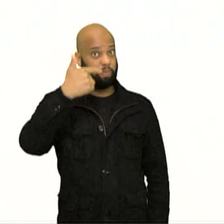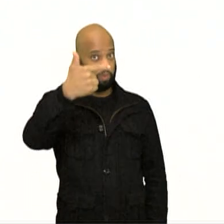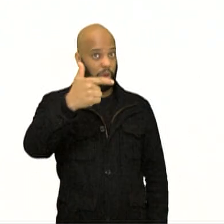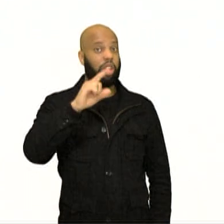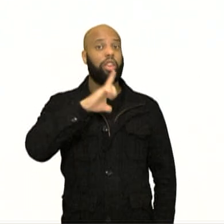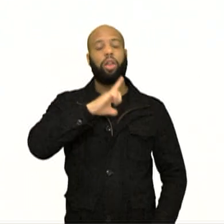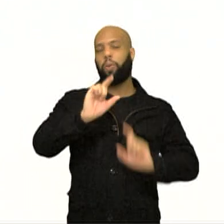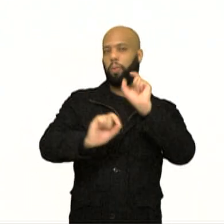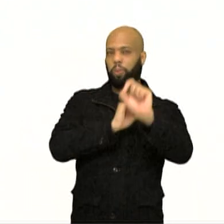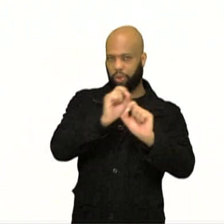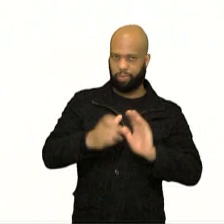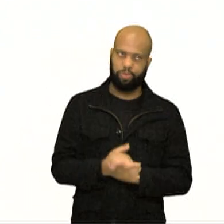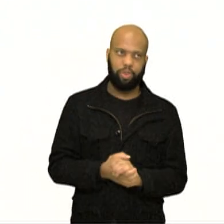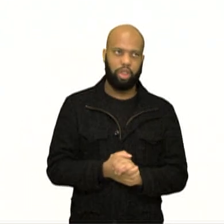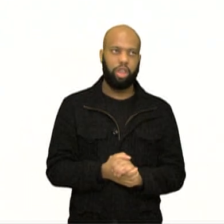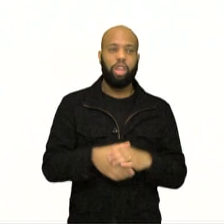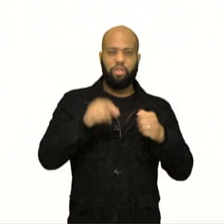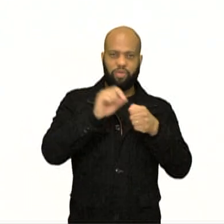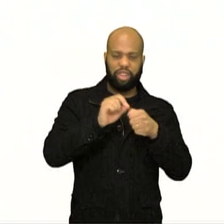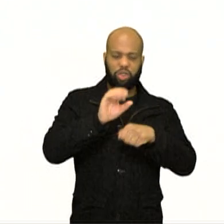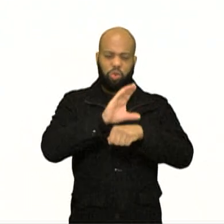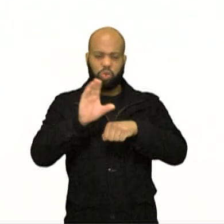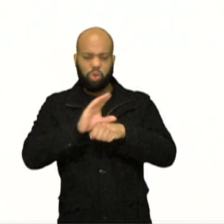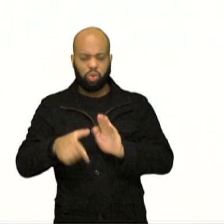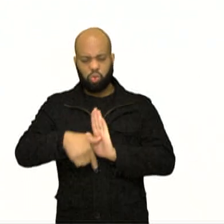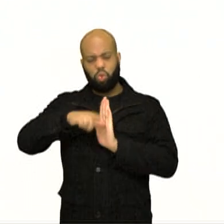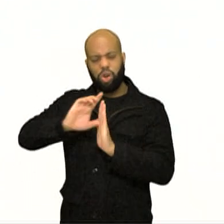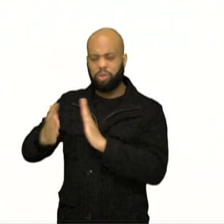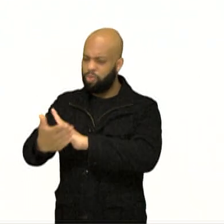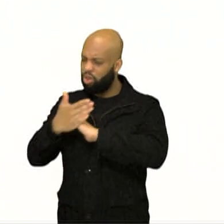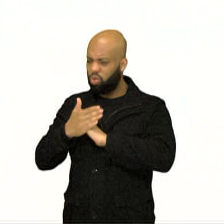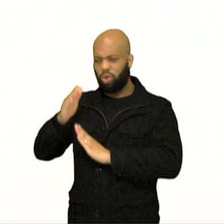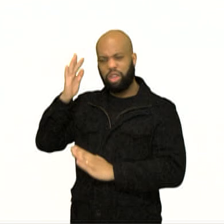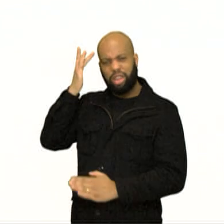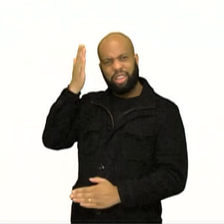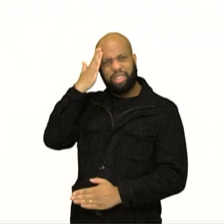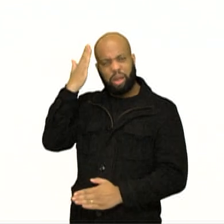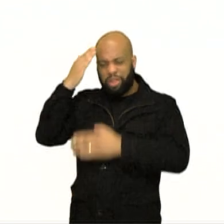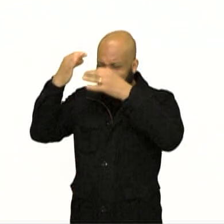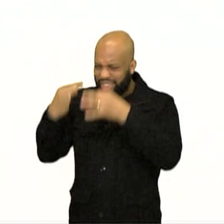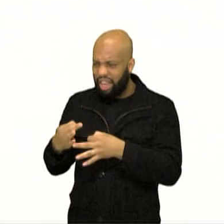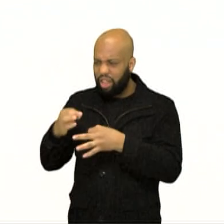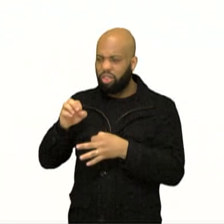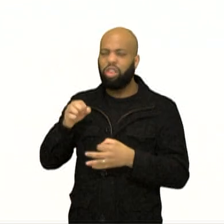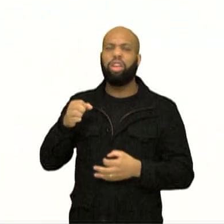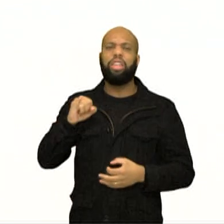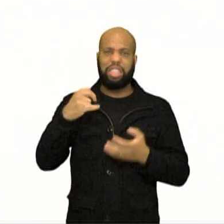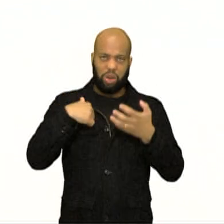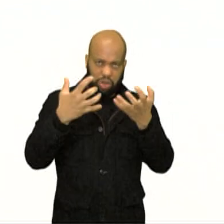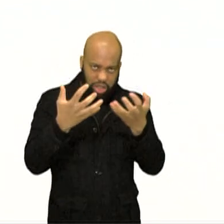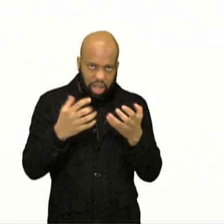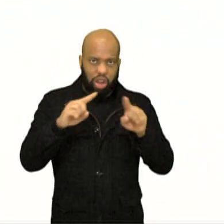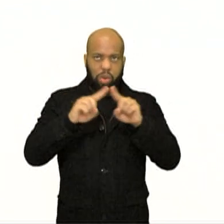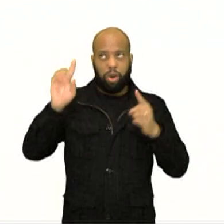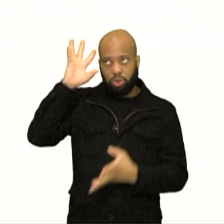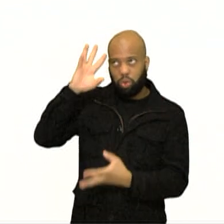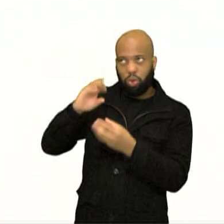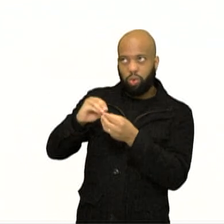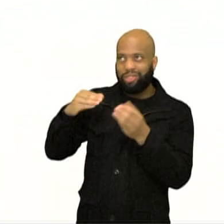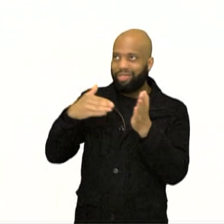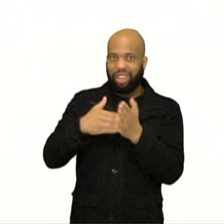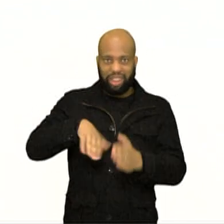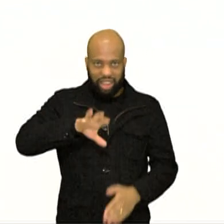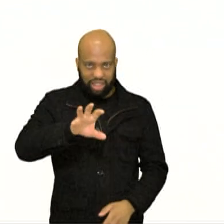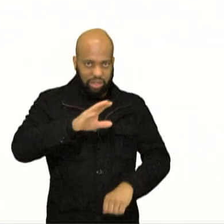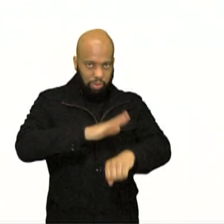seguinte comando: fazer um curso antes me ajudou a ter mais certeza do que quero, mas até chegar a uma conclusão foi um momento